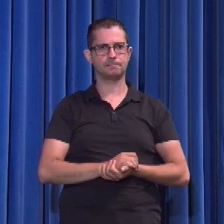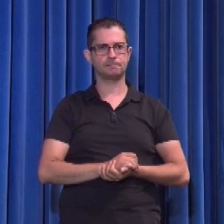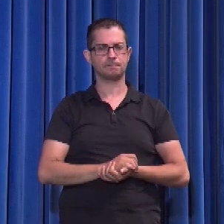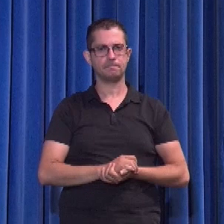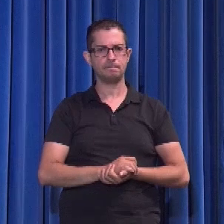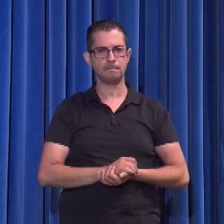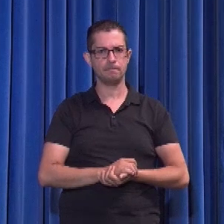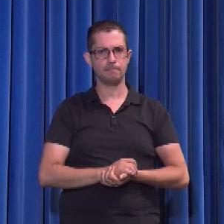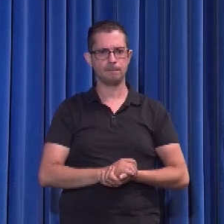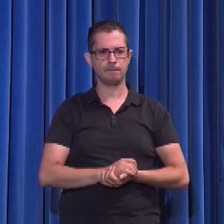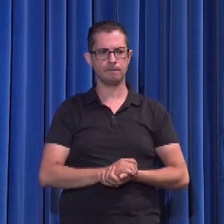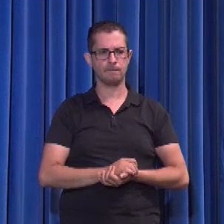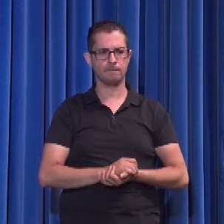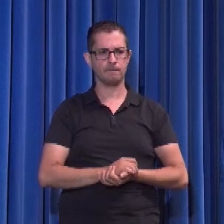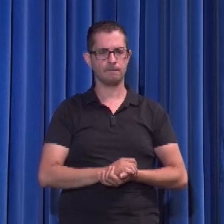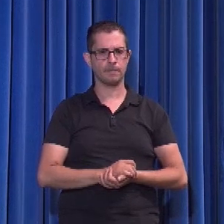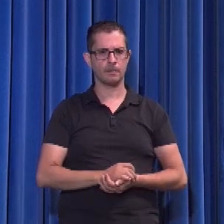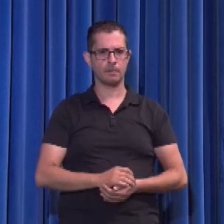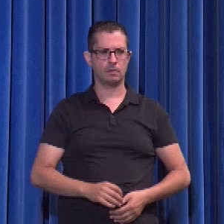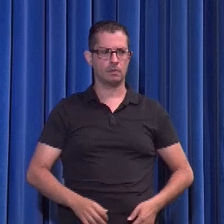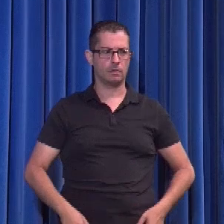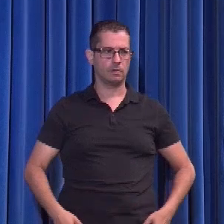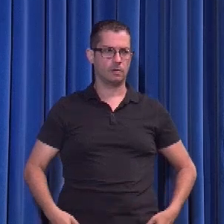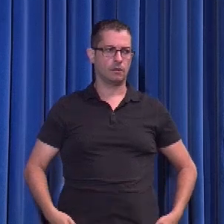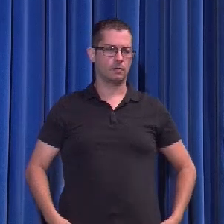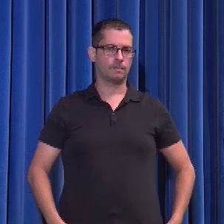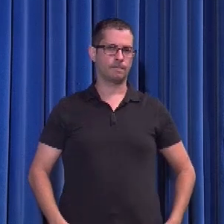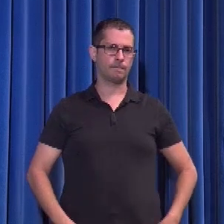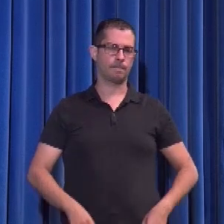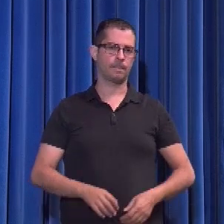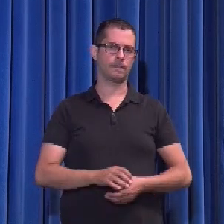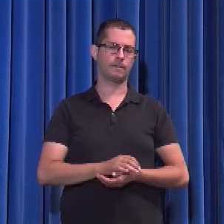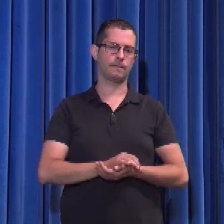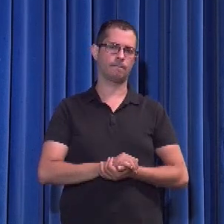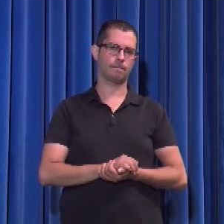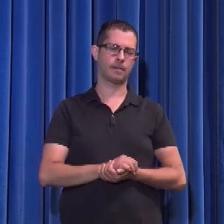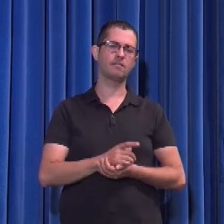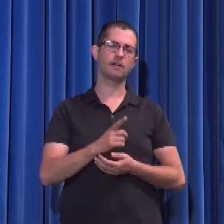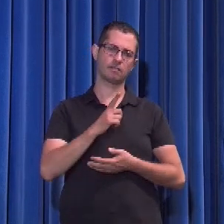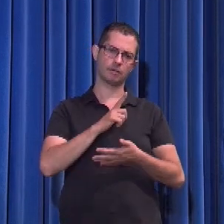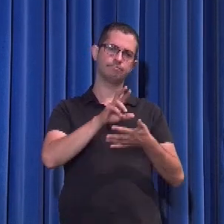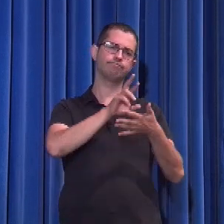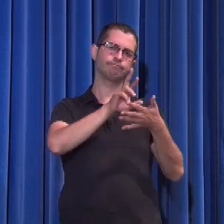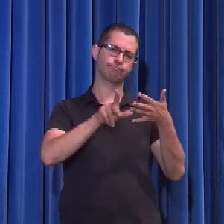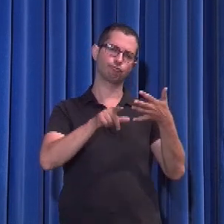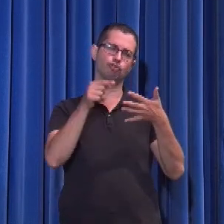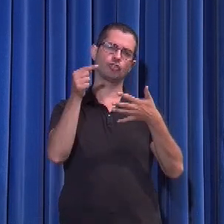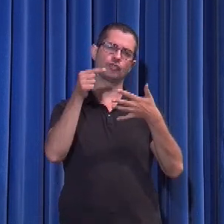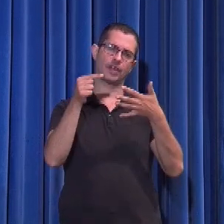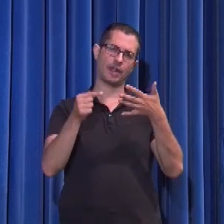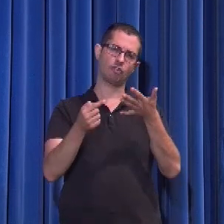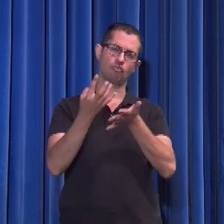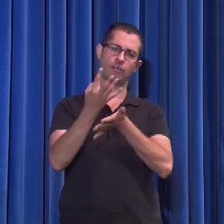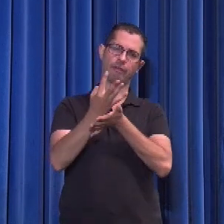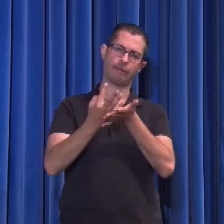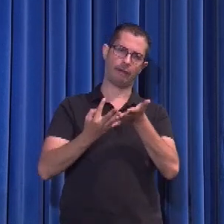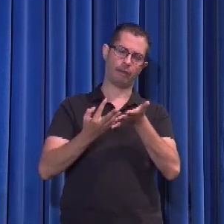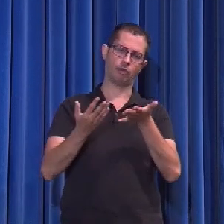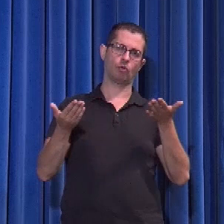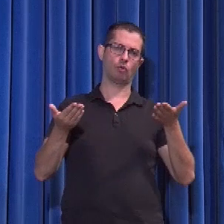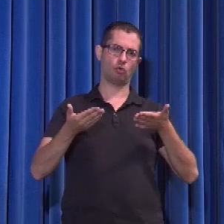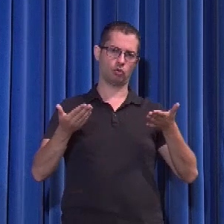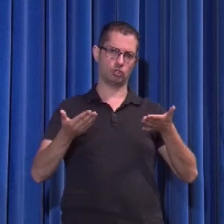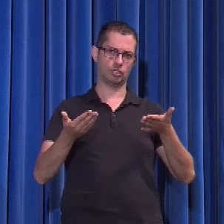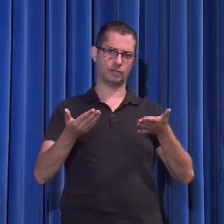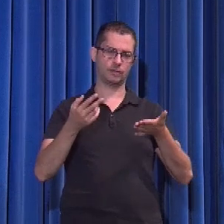Eu lerei aqui, depois nossa irmã fará a leitura dos outros textos. E por uma questão da dinâmica dessa leitura, eu quero ler